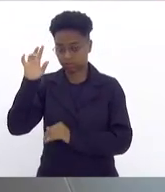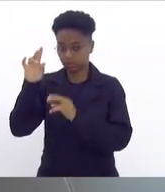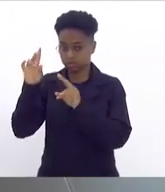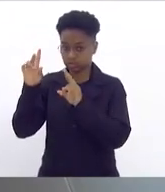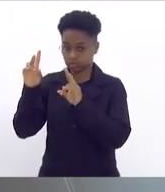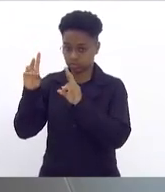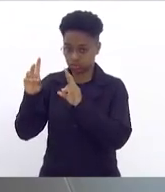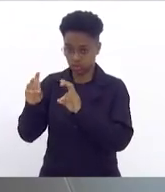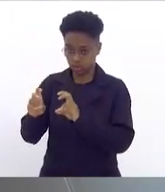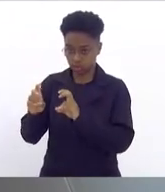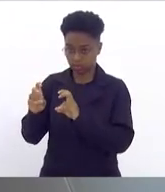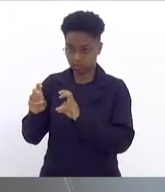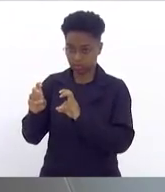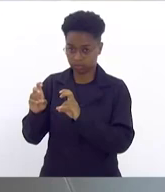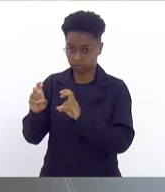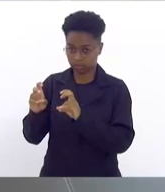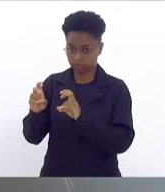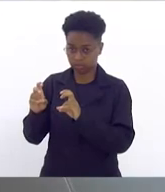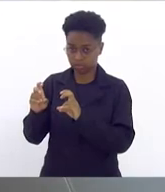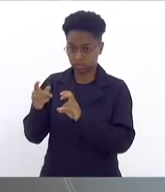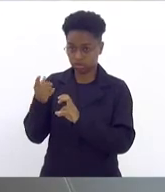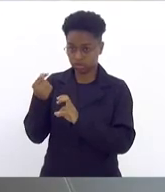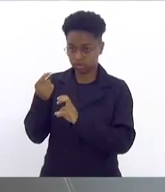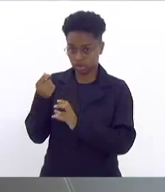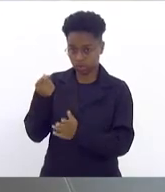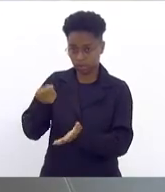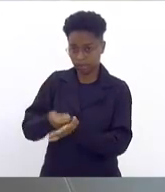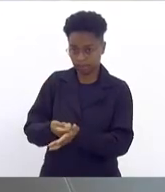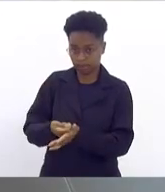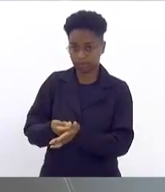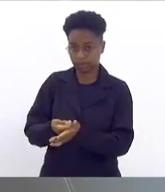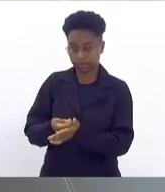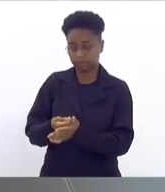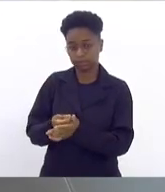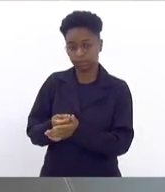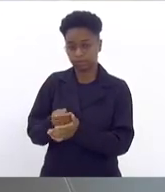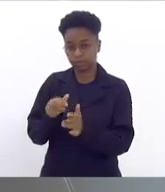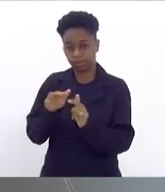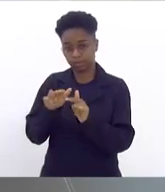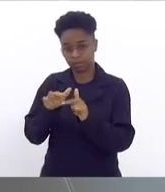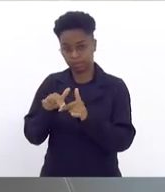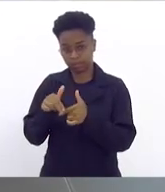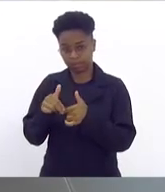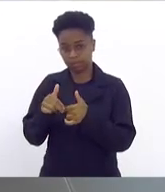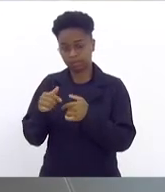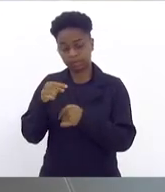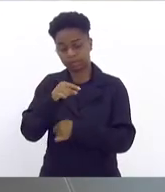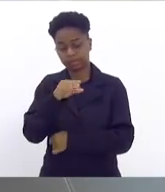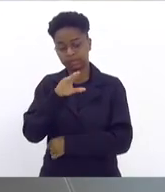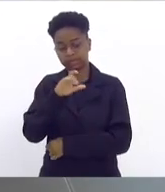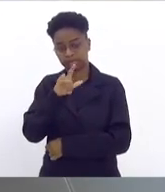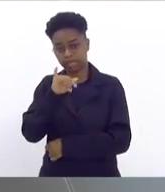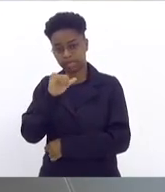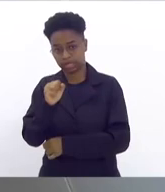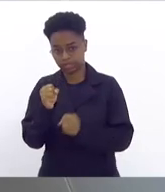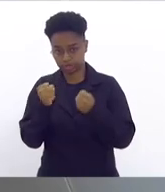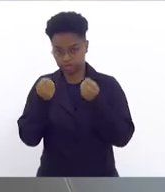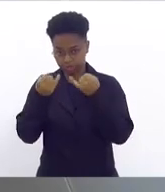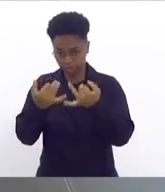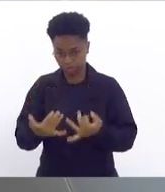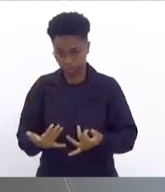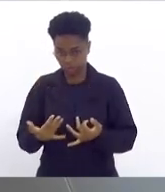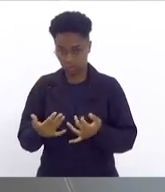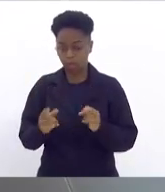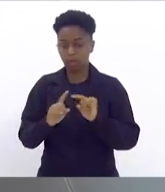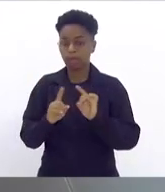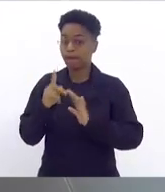a questão específica dos custos, respaldada aqui da nossa deputada Célia Jordão. Neste